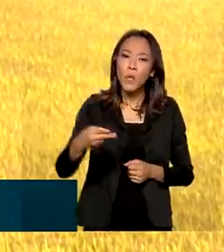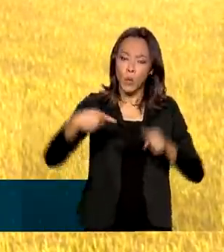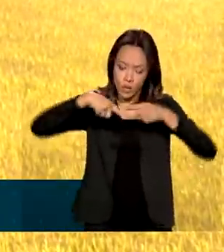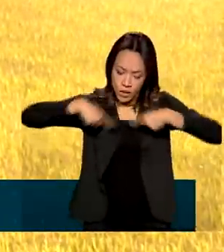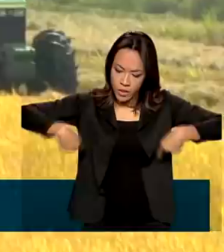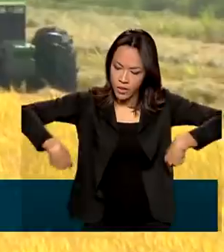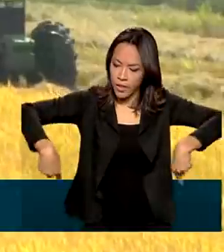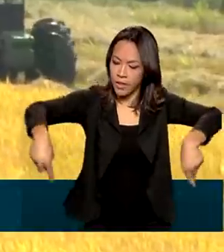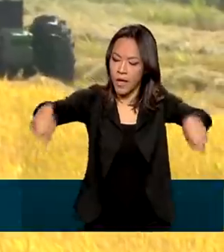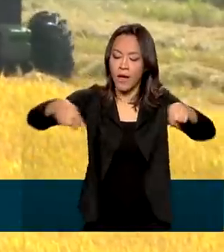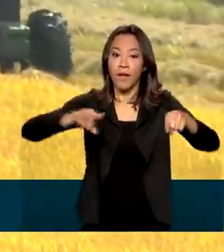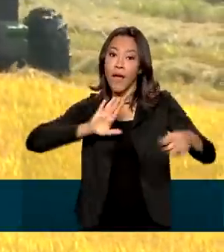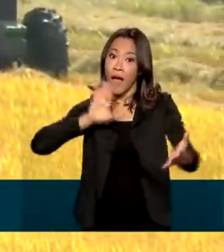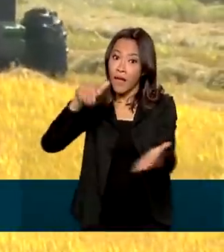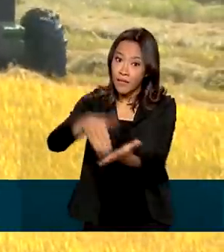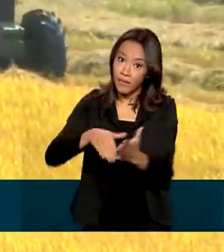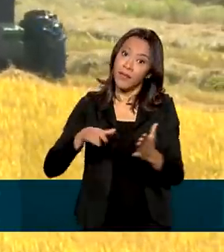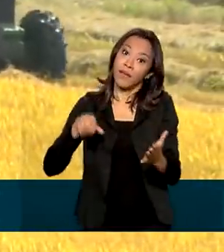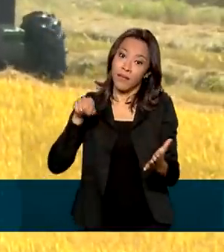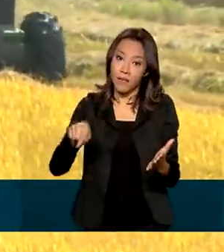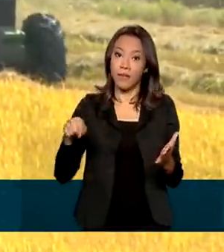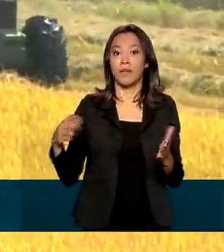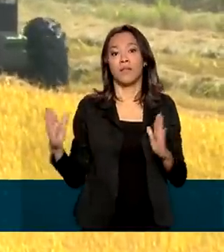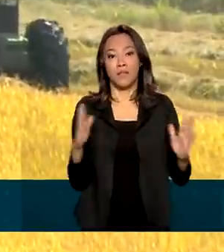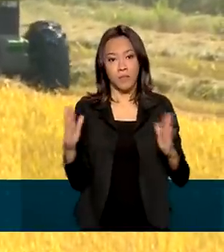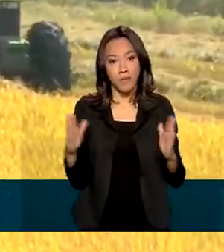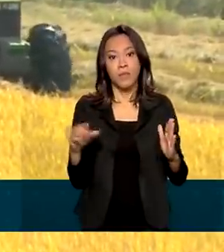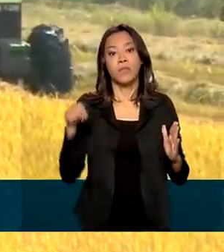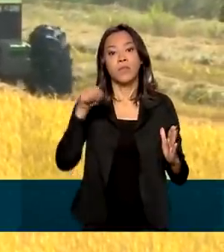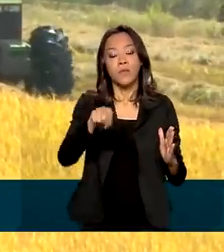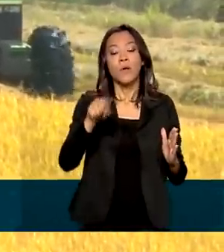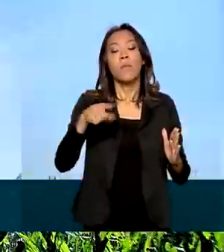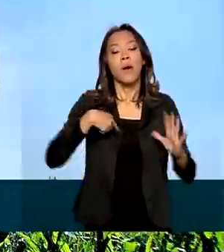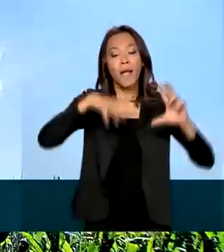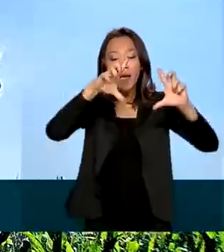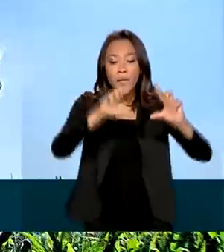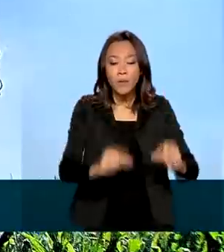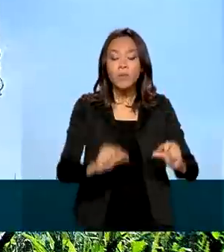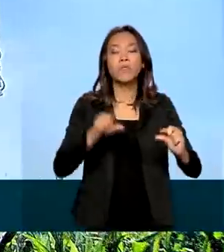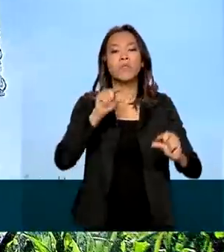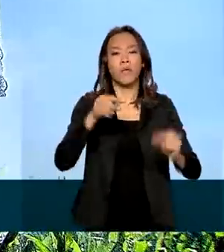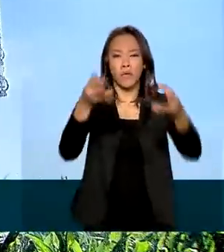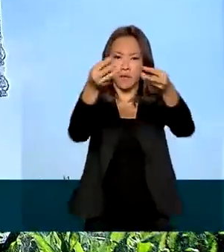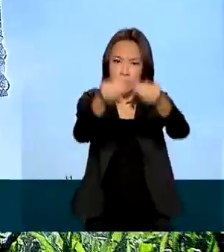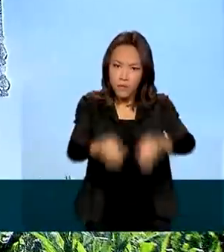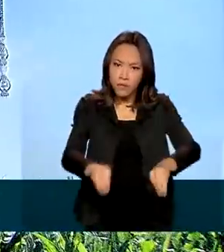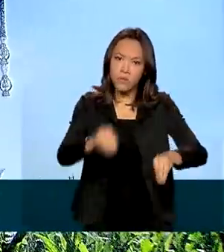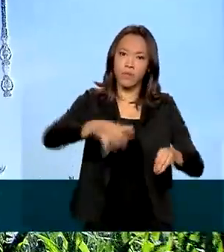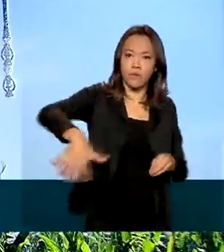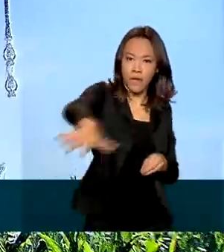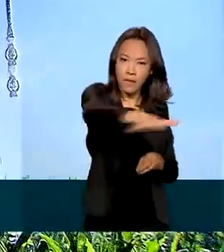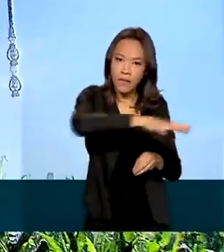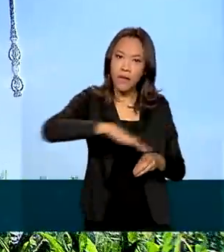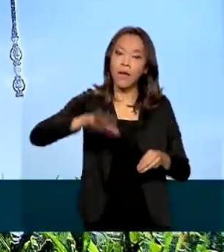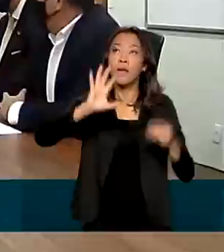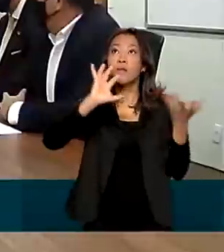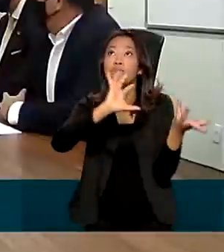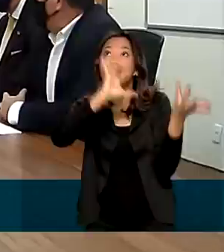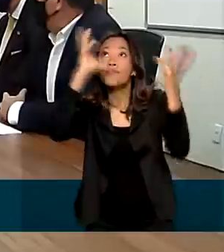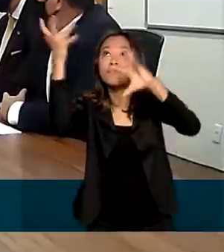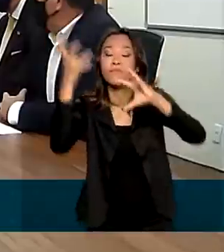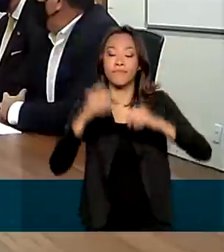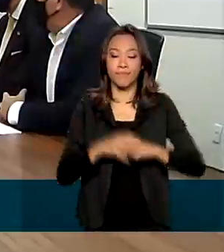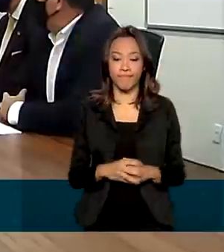final da década, melhorando a renda do produtor rural e reduzindo ainda mais os impactos do agro nas mudanças climáticas.